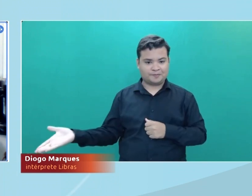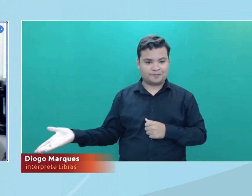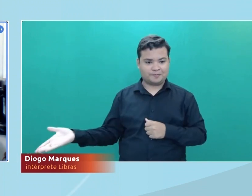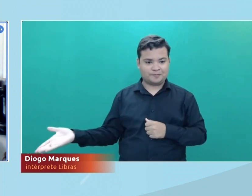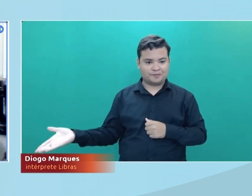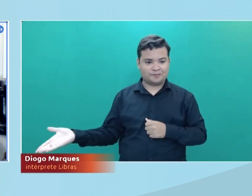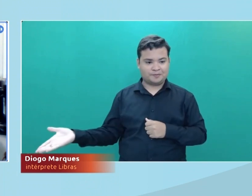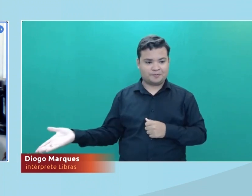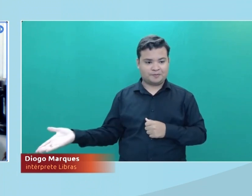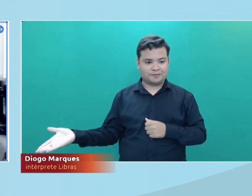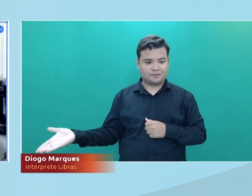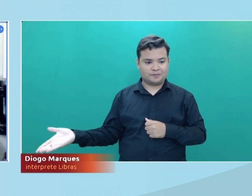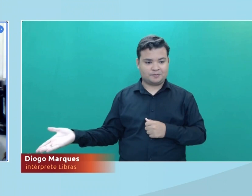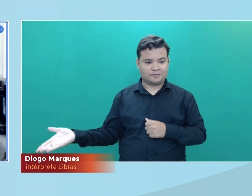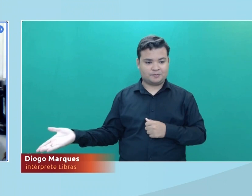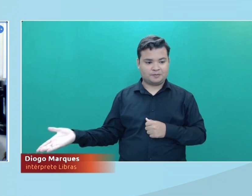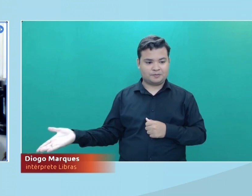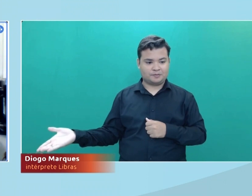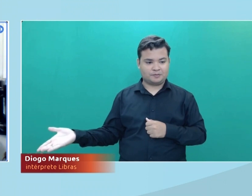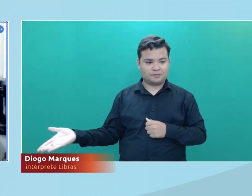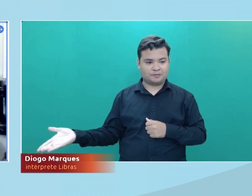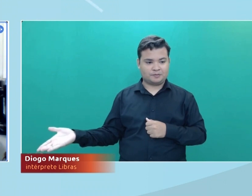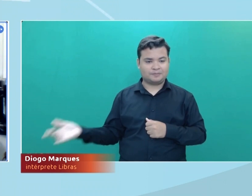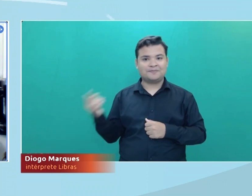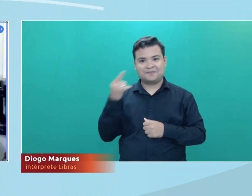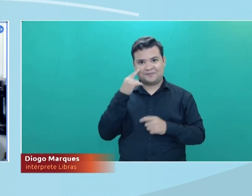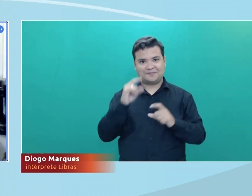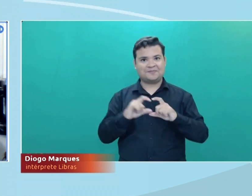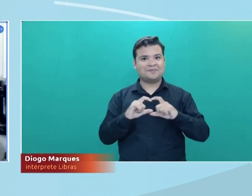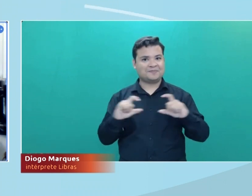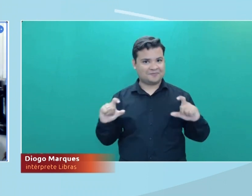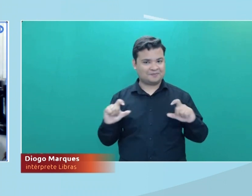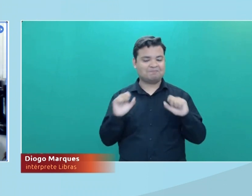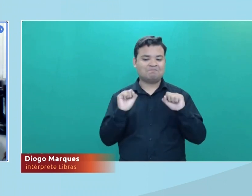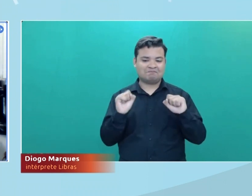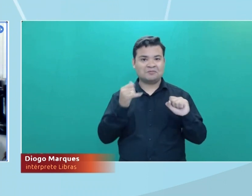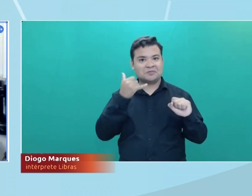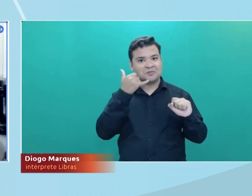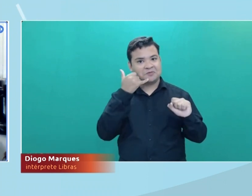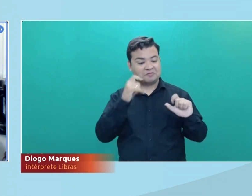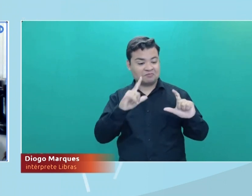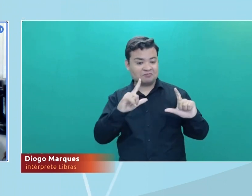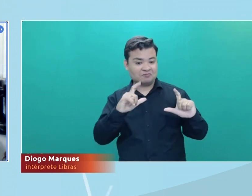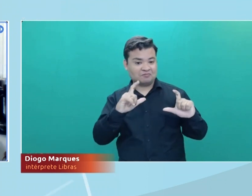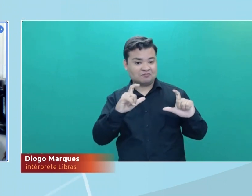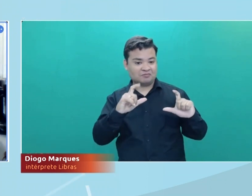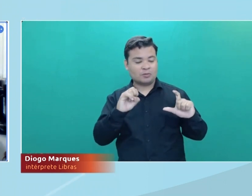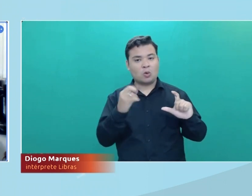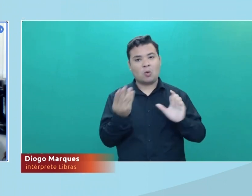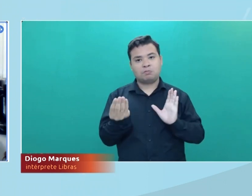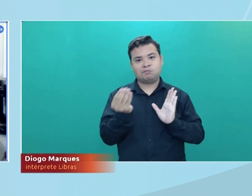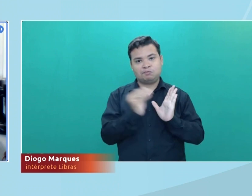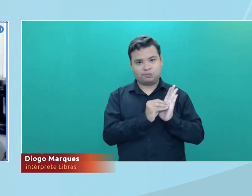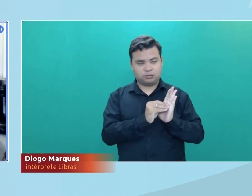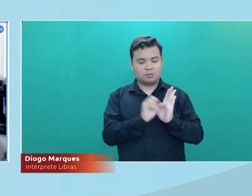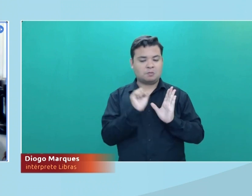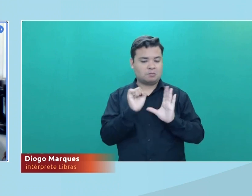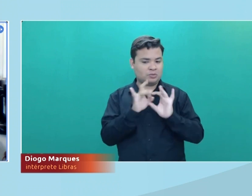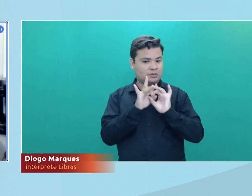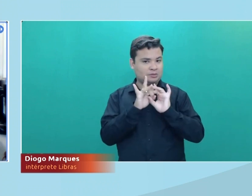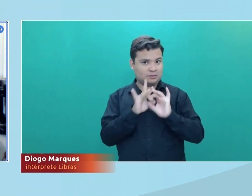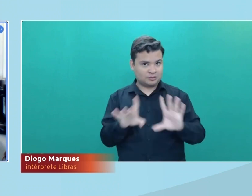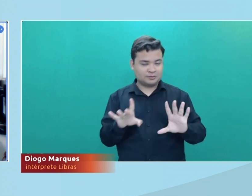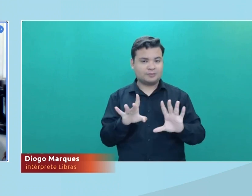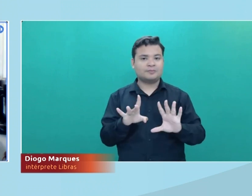99181 1406. Tá aparecendo aqui embaixo também, se você quiser tirar uma foto ou então anotar. Entre em contato com a gente para que a